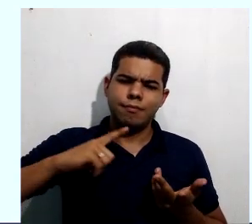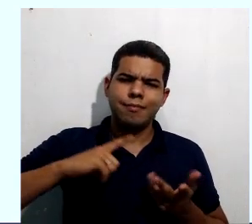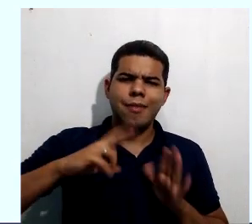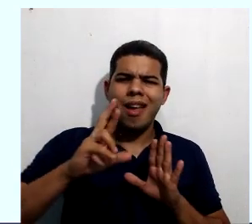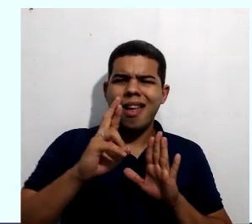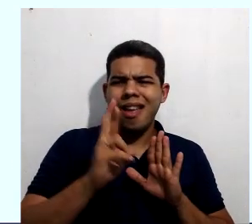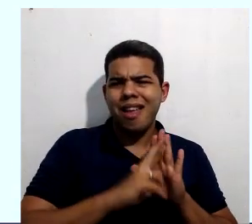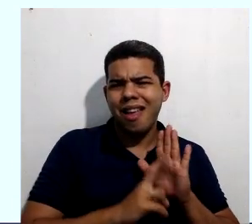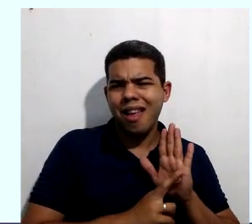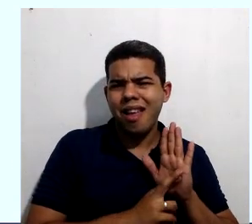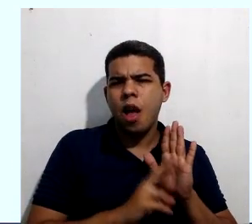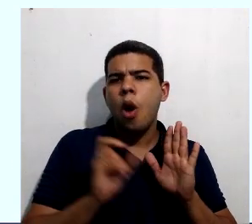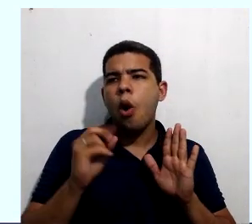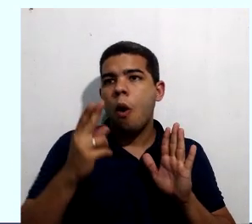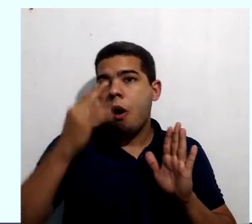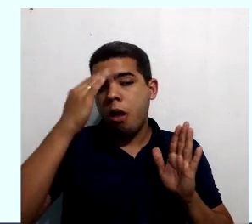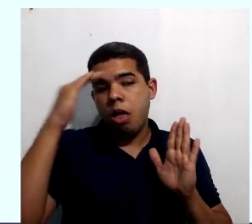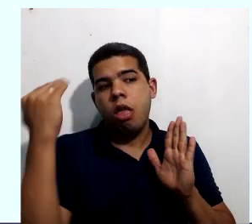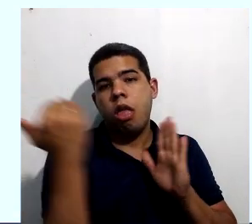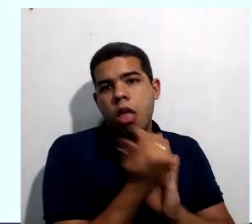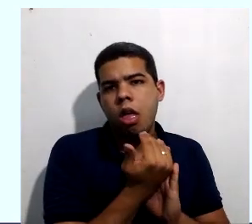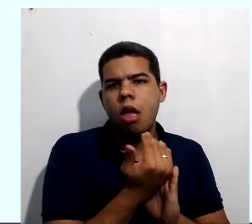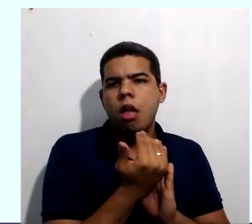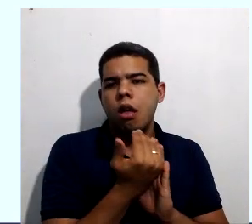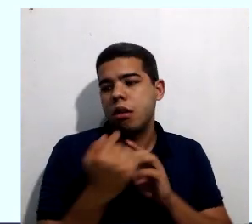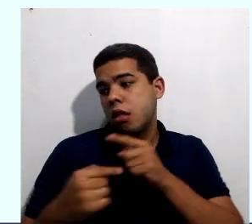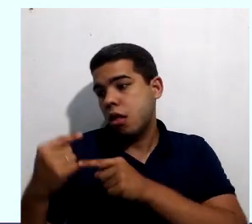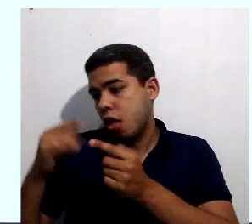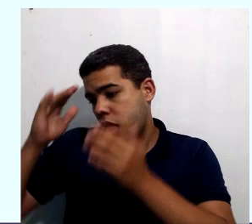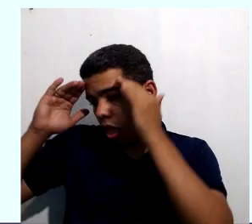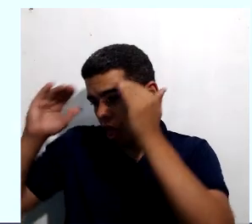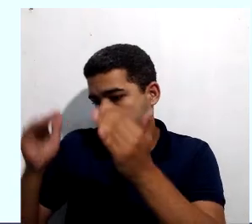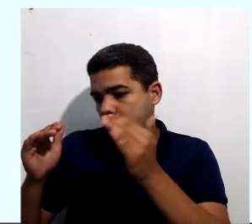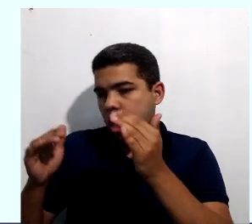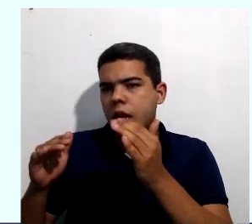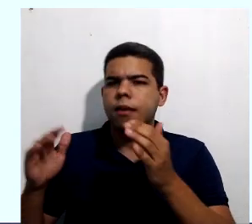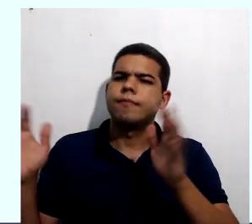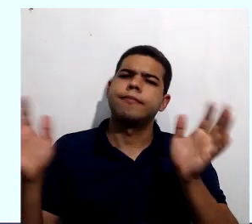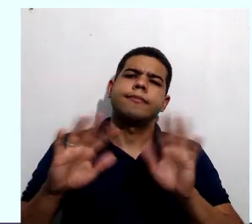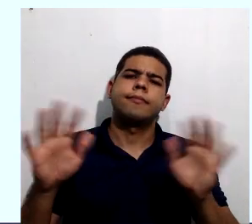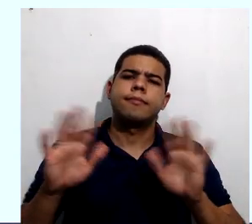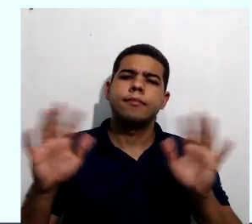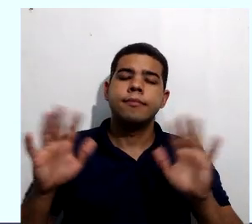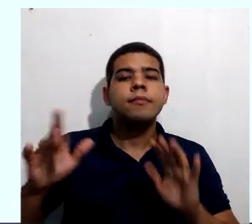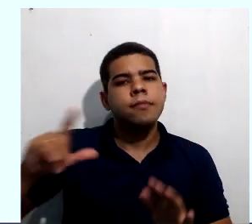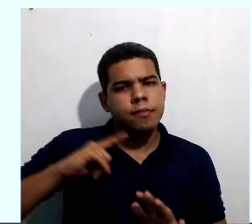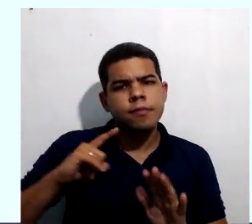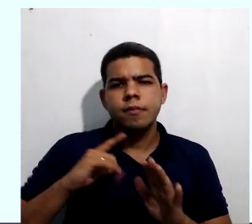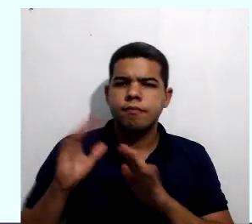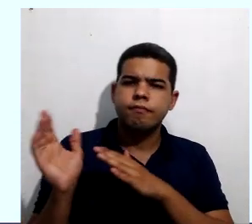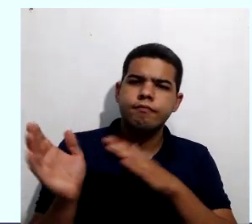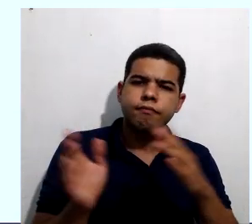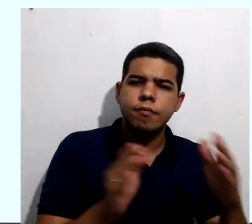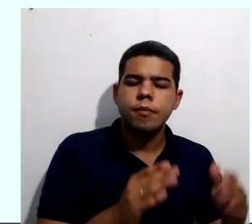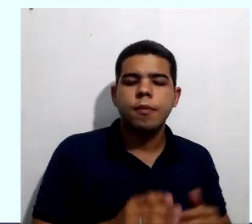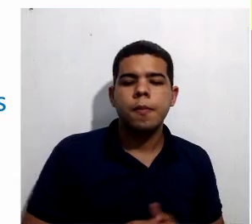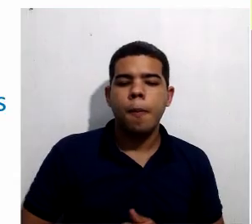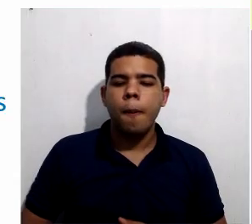uma regra ou uma dependência com o número anterior, com o termo anterior. Mas existe uma